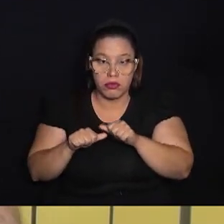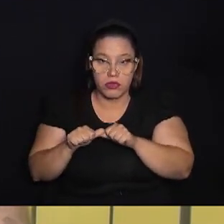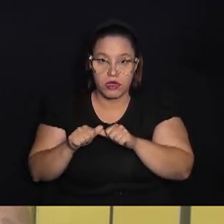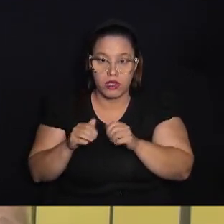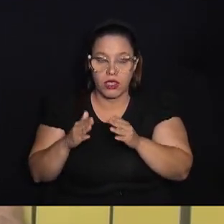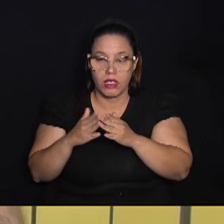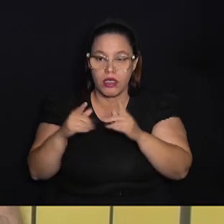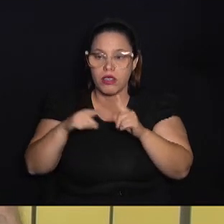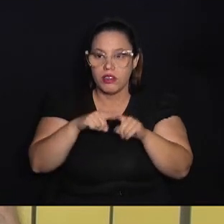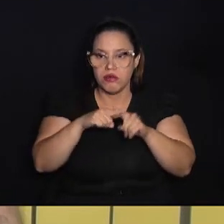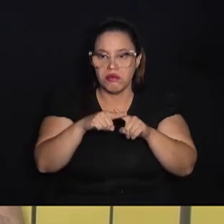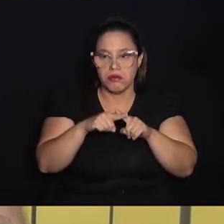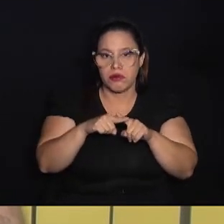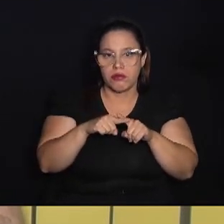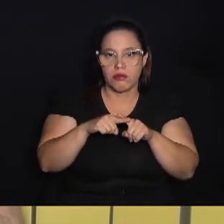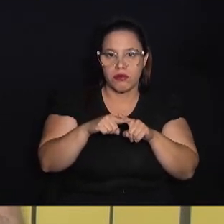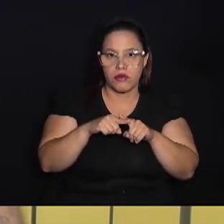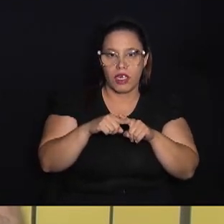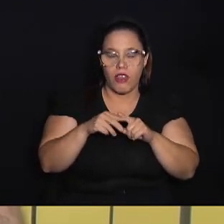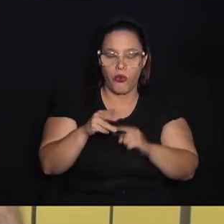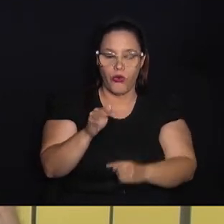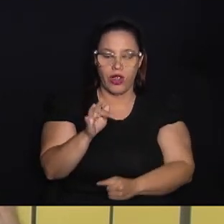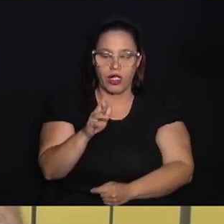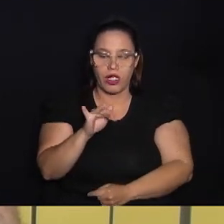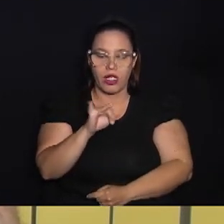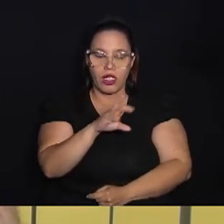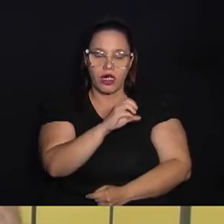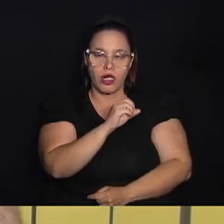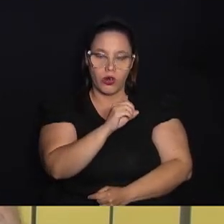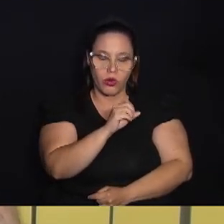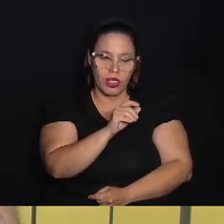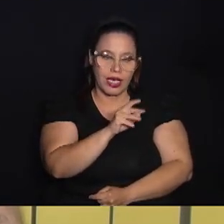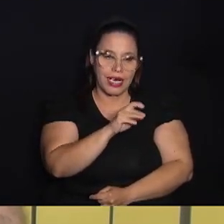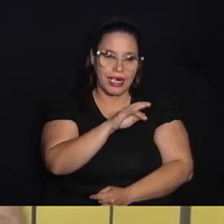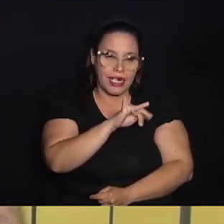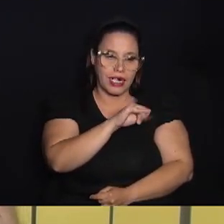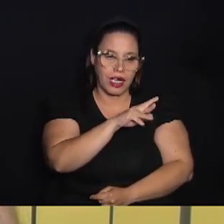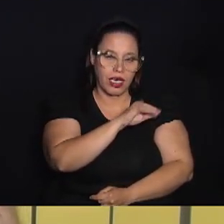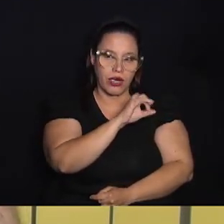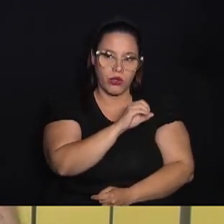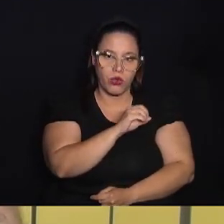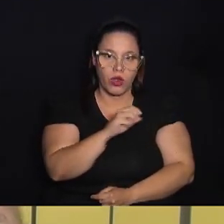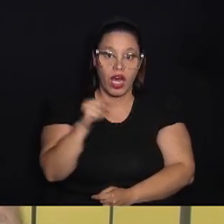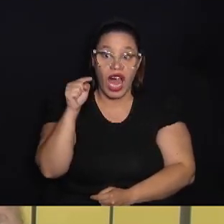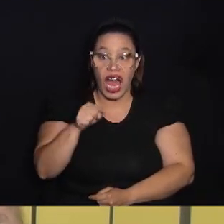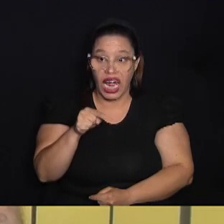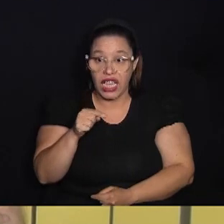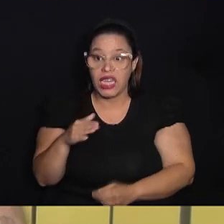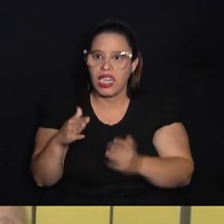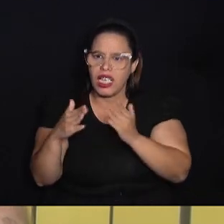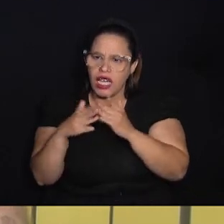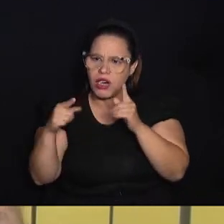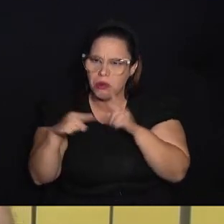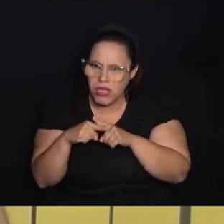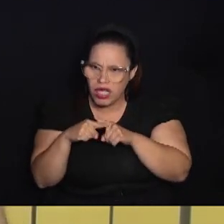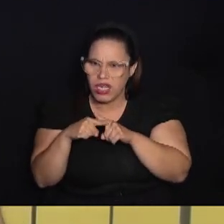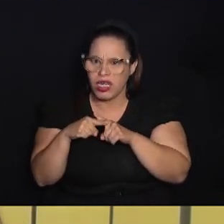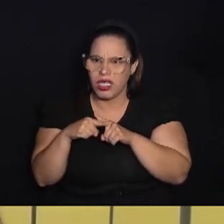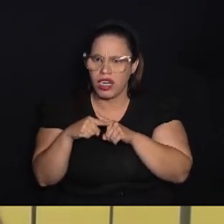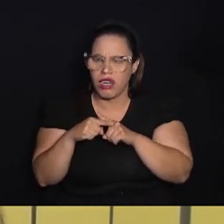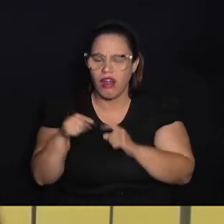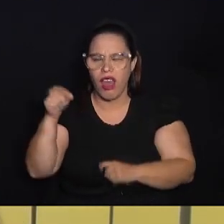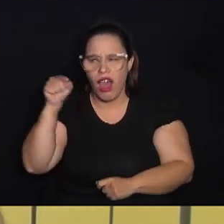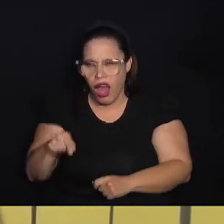cemitério Mas você passa na na Francisco Glicério perto do Largo do Rosário fala pô aqui era uma igreja Poxa aqui era um